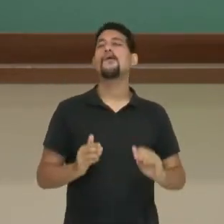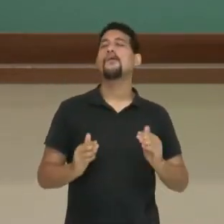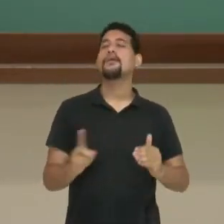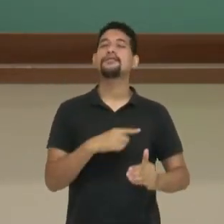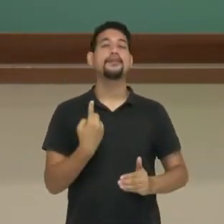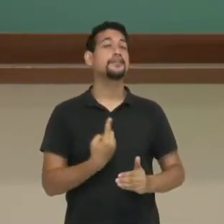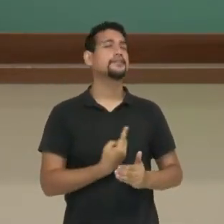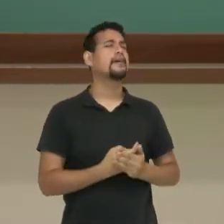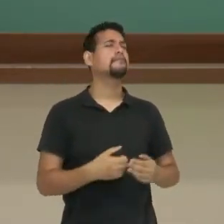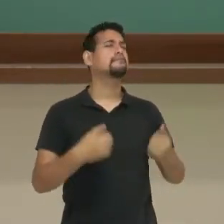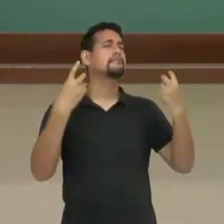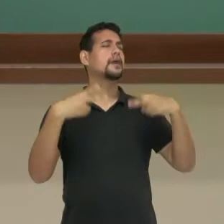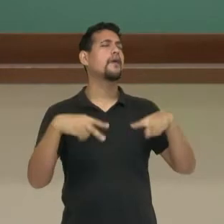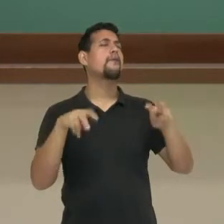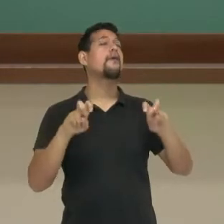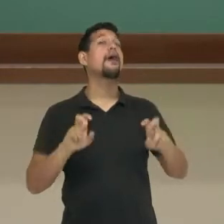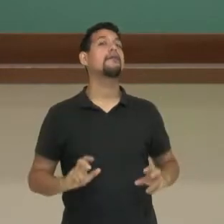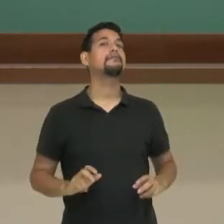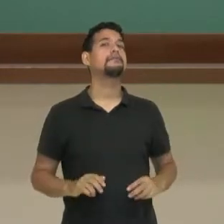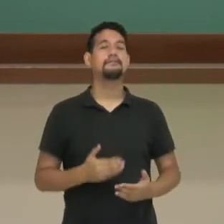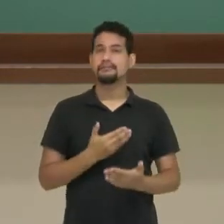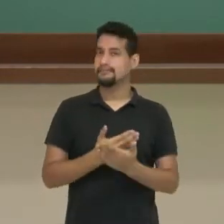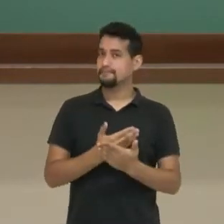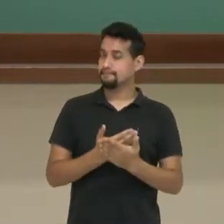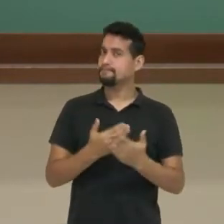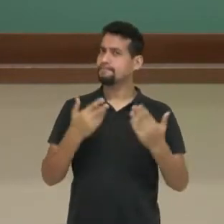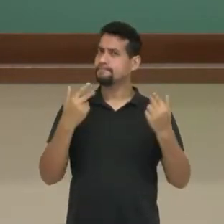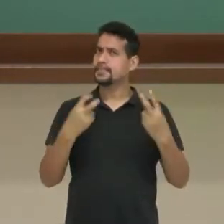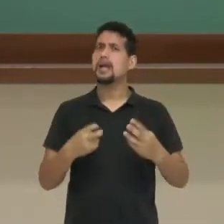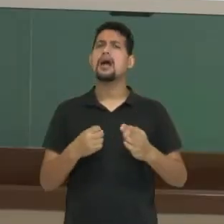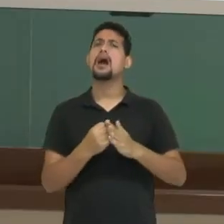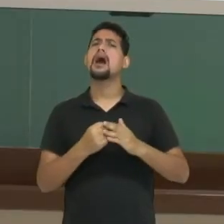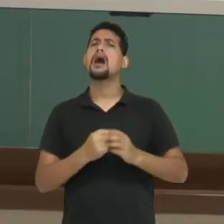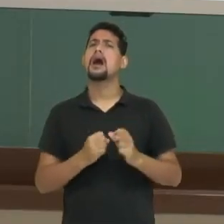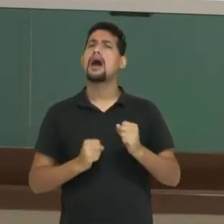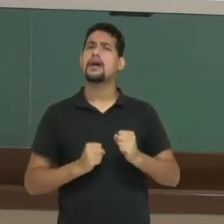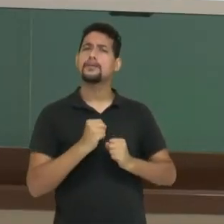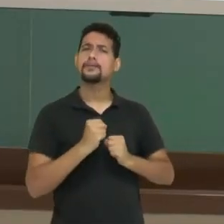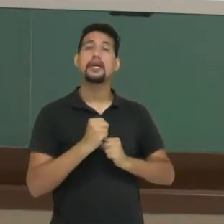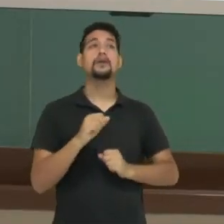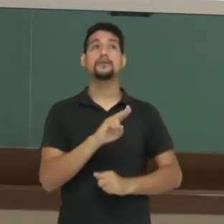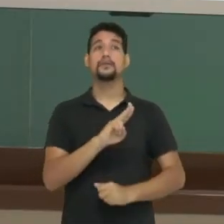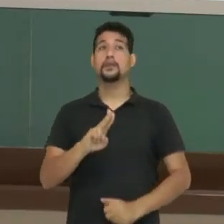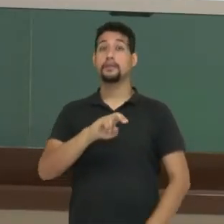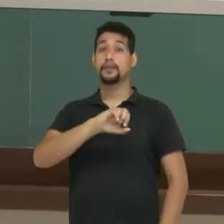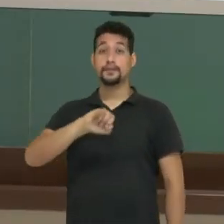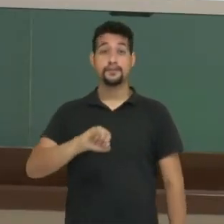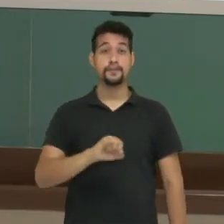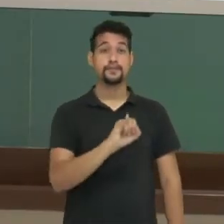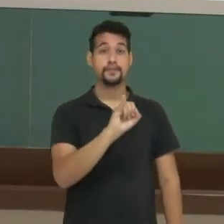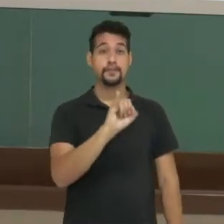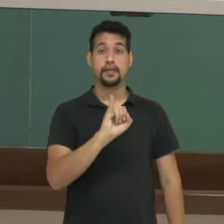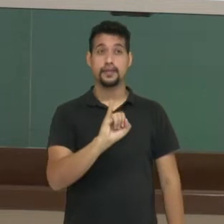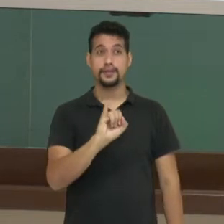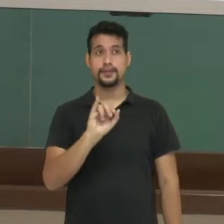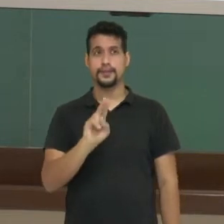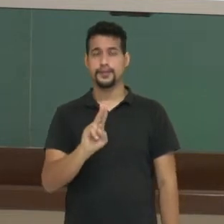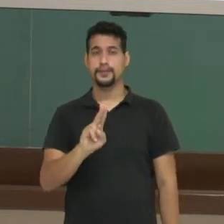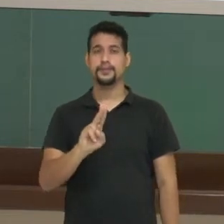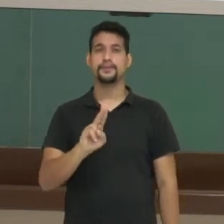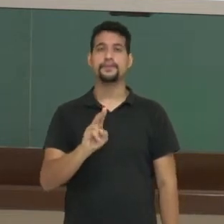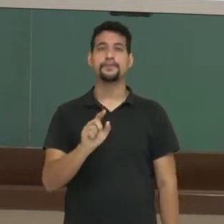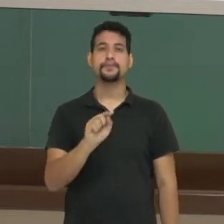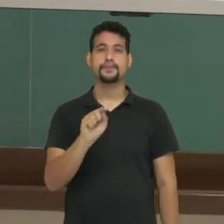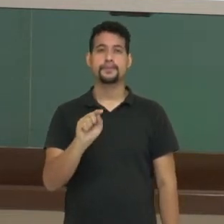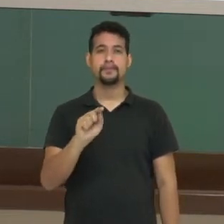vamos tratar de mais uma luta, que é o Jiu-Jitsu. Vamos conhecer a fundamentação